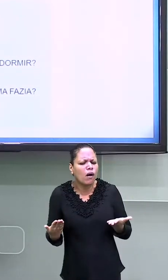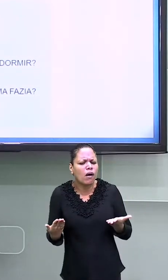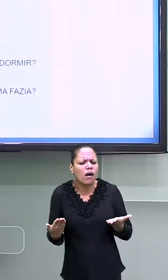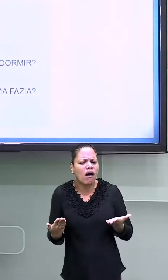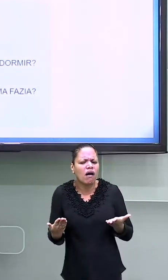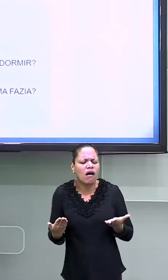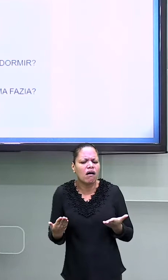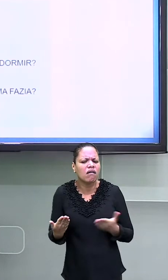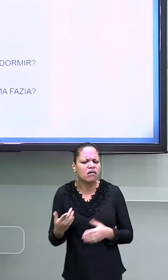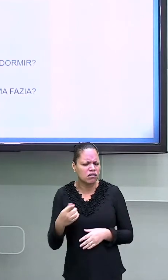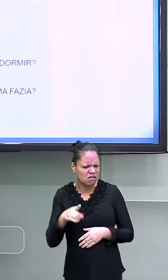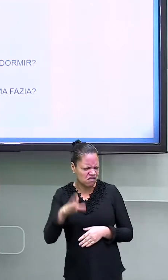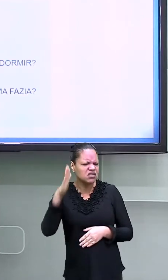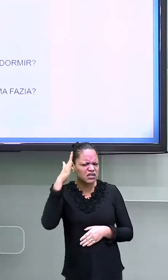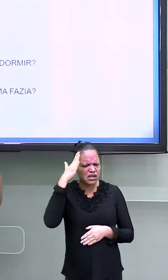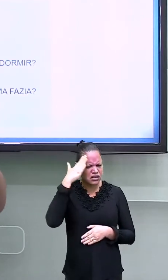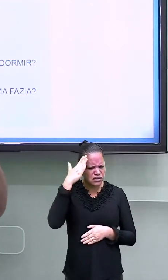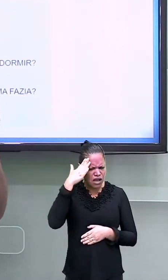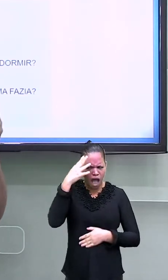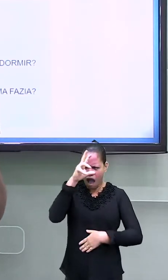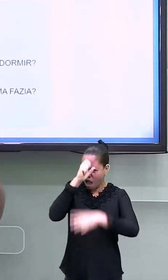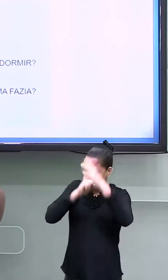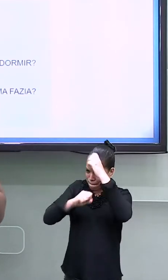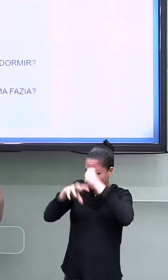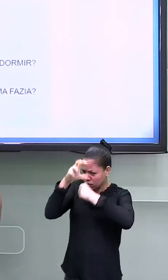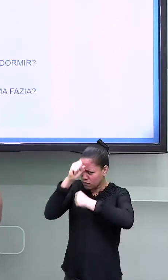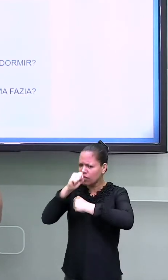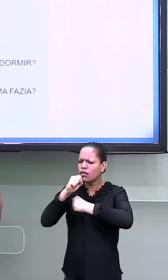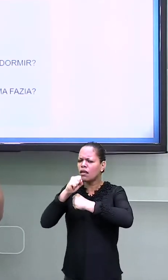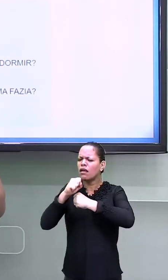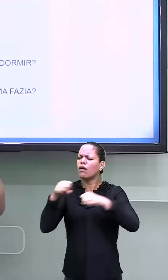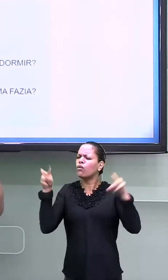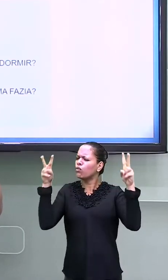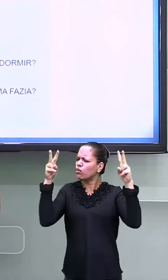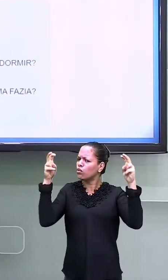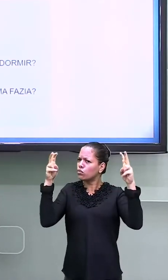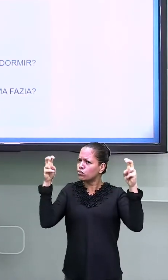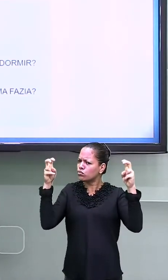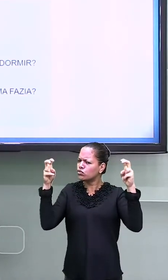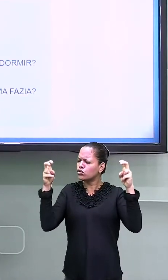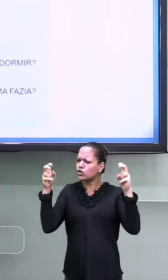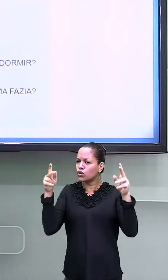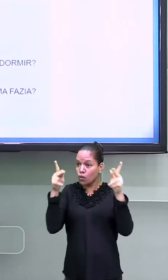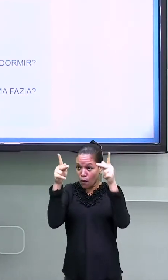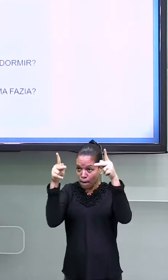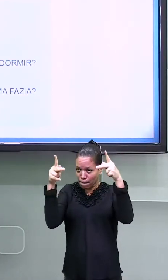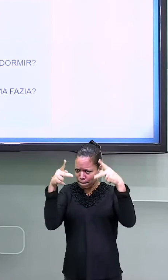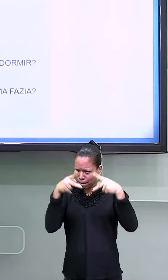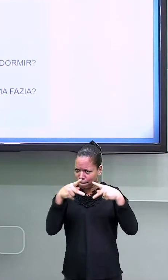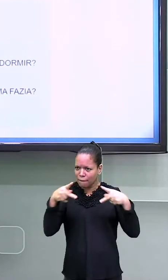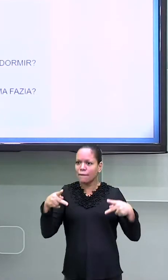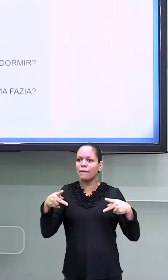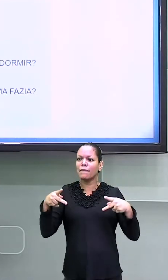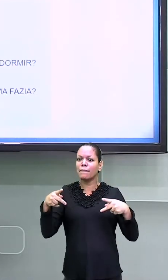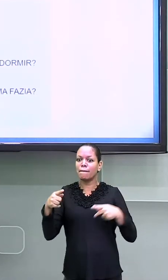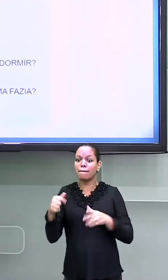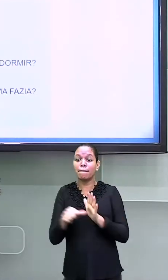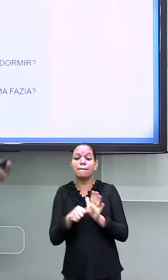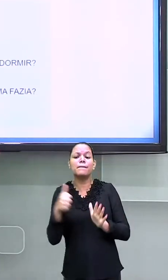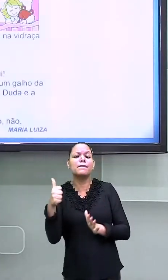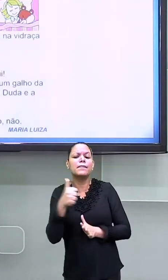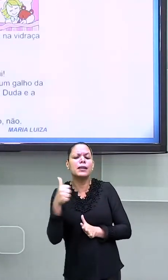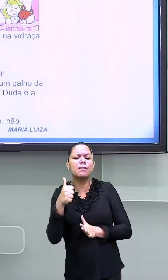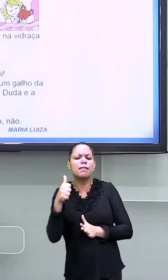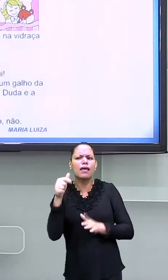TV Educação que o título vem centralizado e é o primeiro parágrafo do texto, a primeira linha. Então, lá